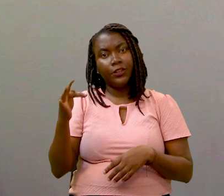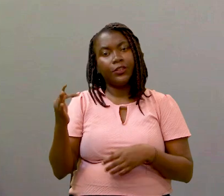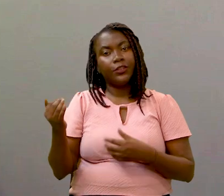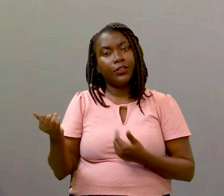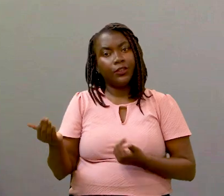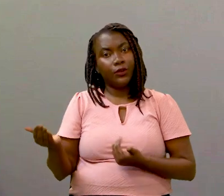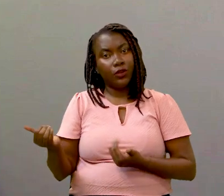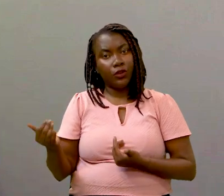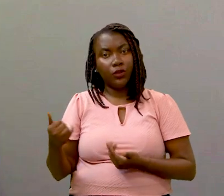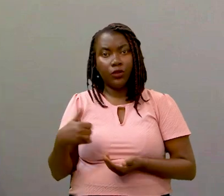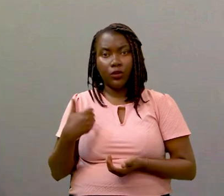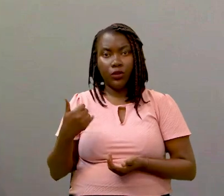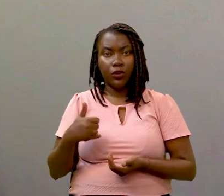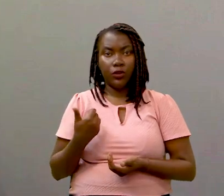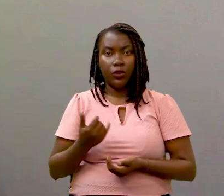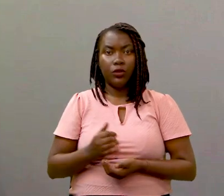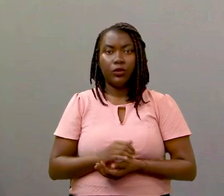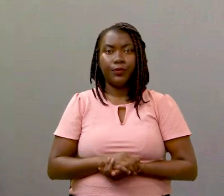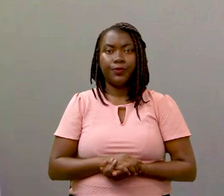né?